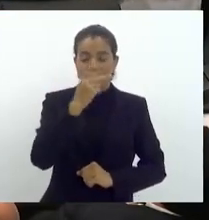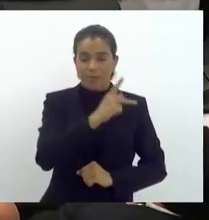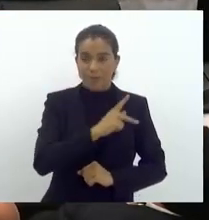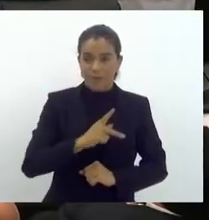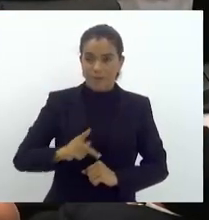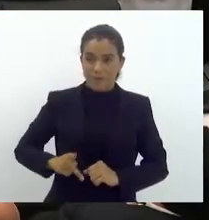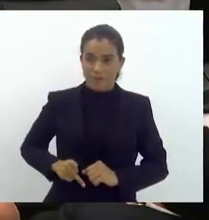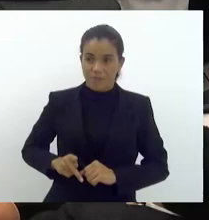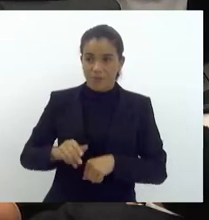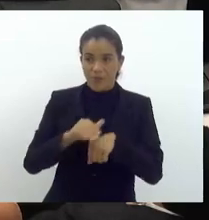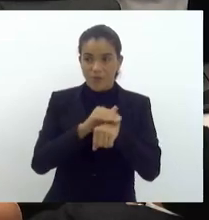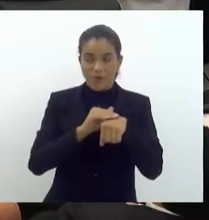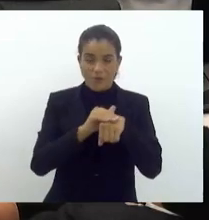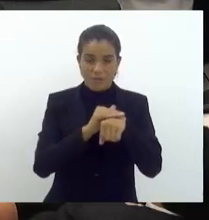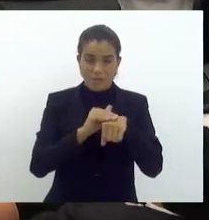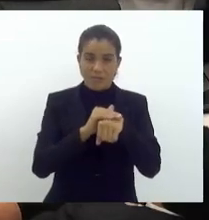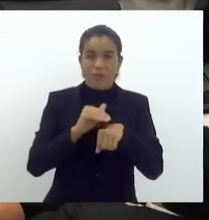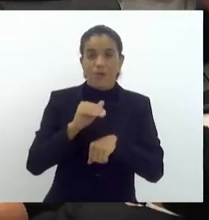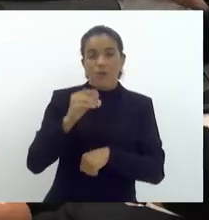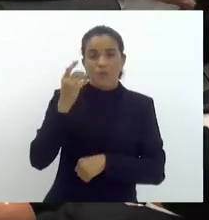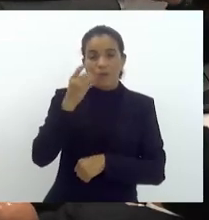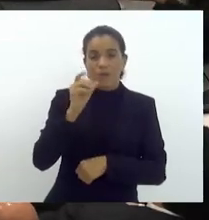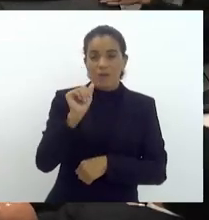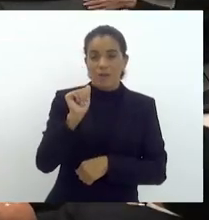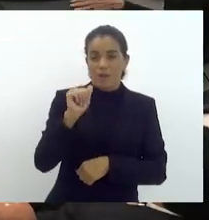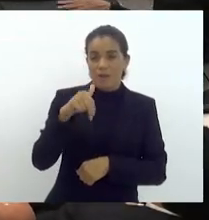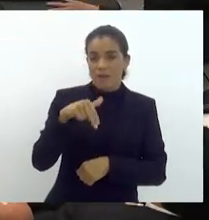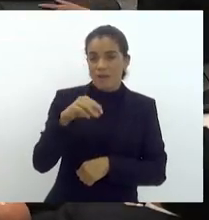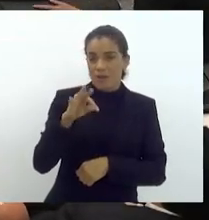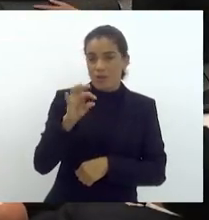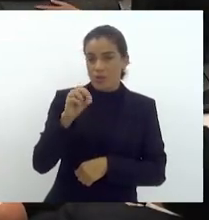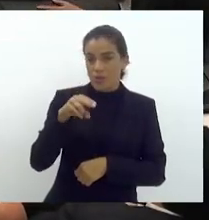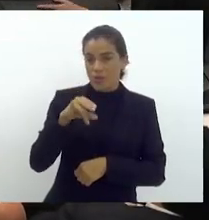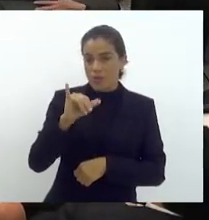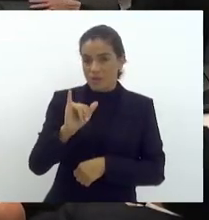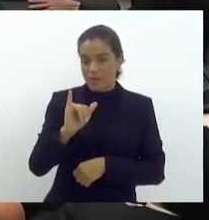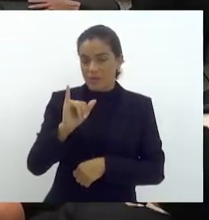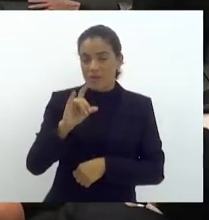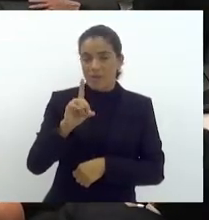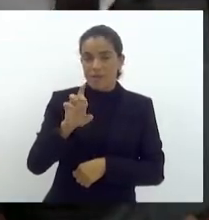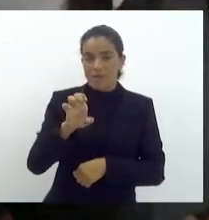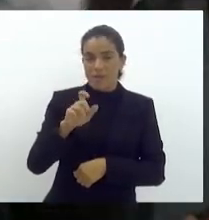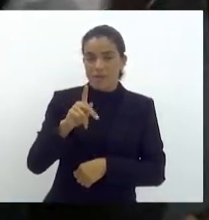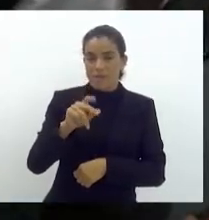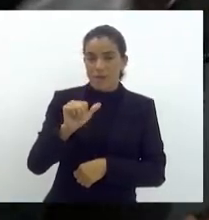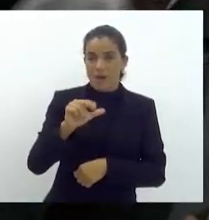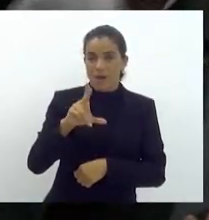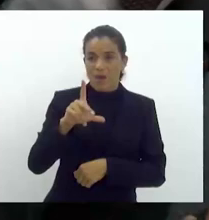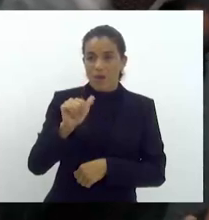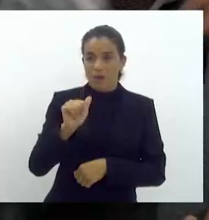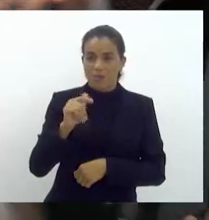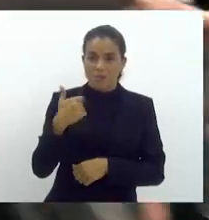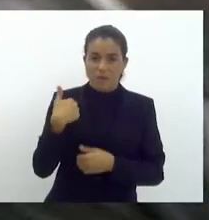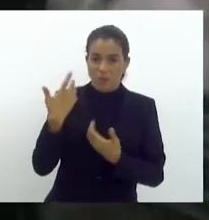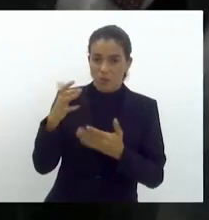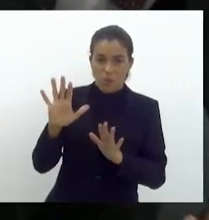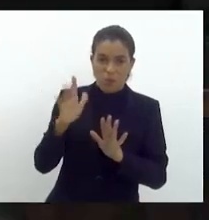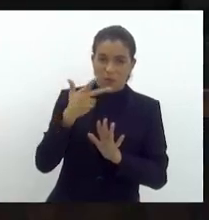até com Deputado Antônio de Paula mas deputados vai querer falar mas o deputado Flávio também